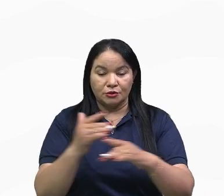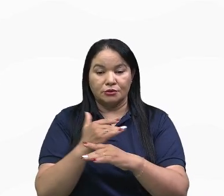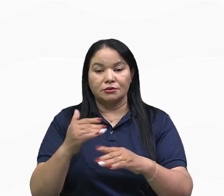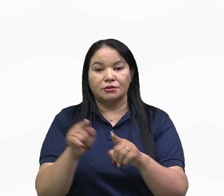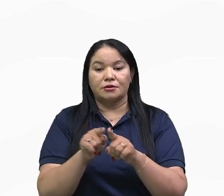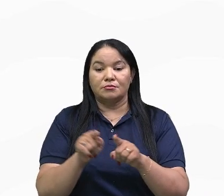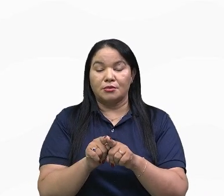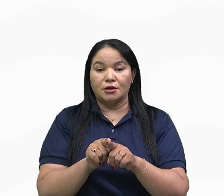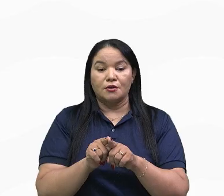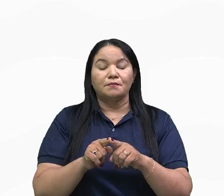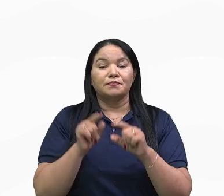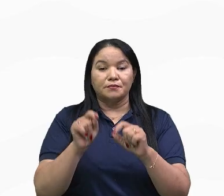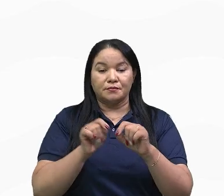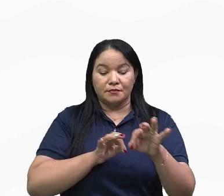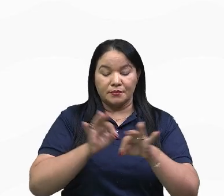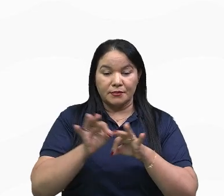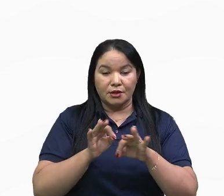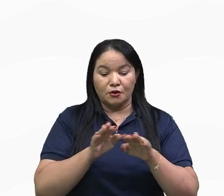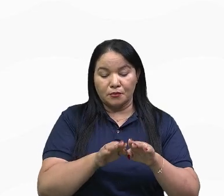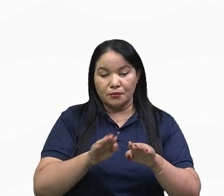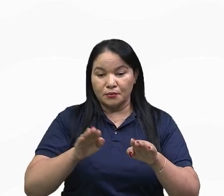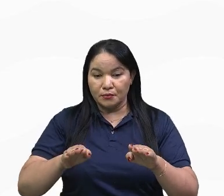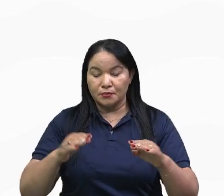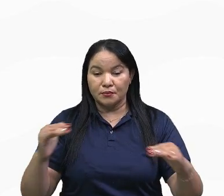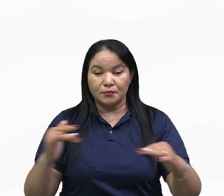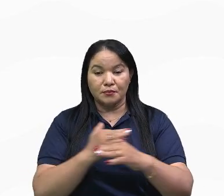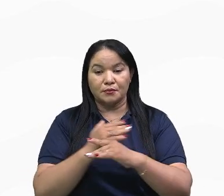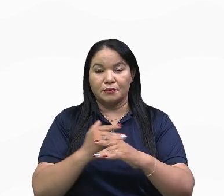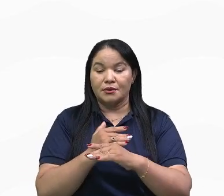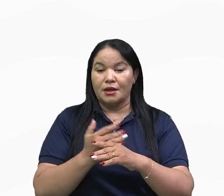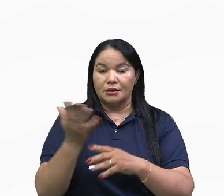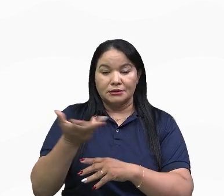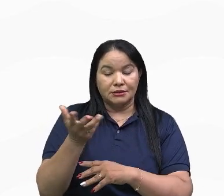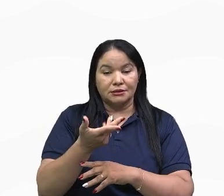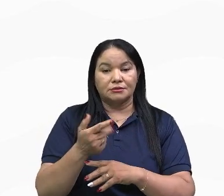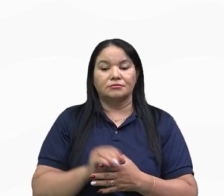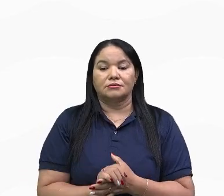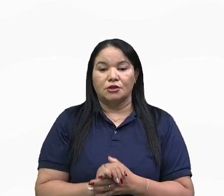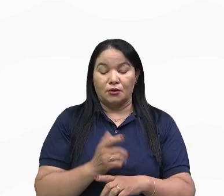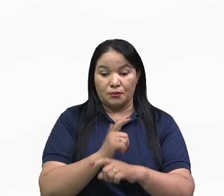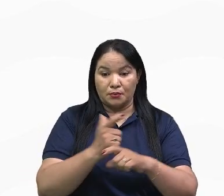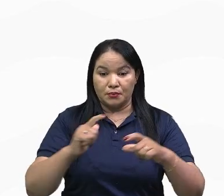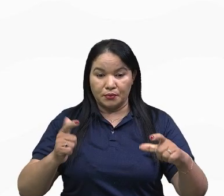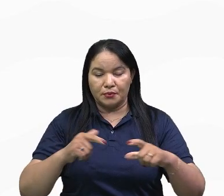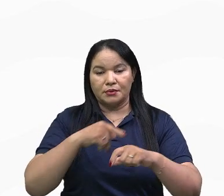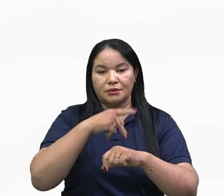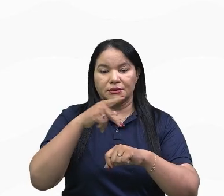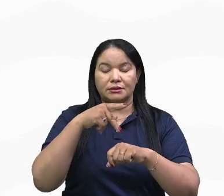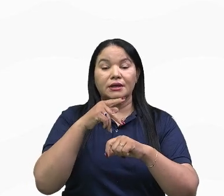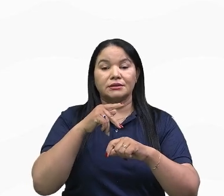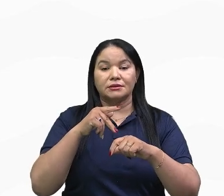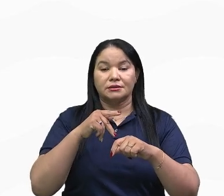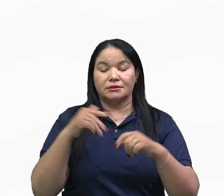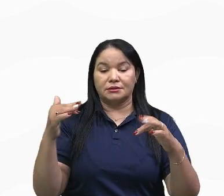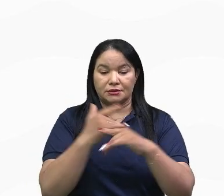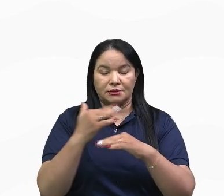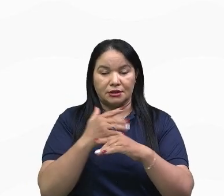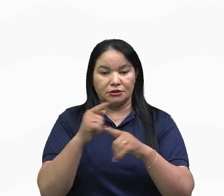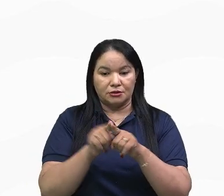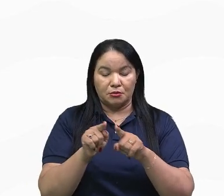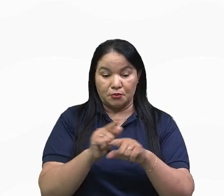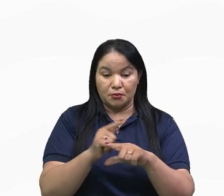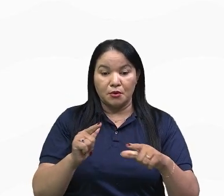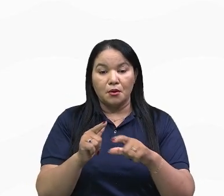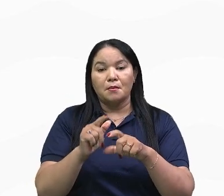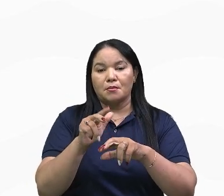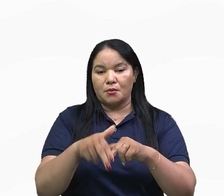urbanização acelerada, que foi o crescimento desordenado de muitas cidades aqui na região, causado pela questão da